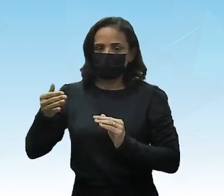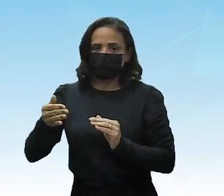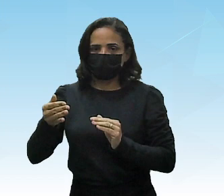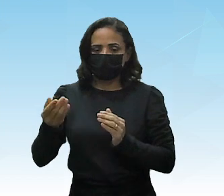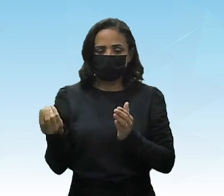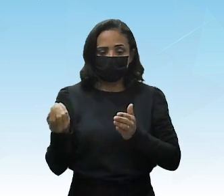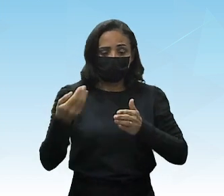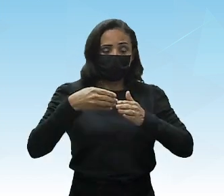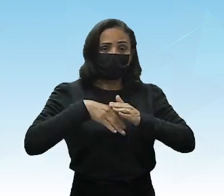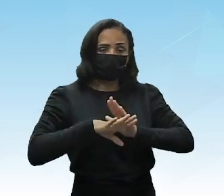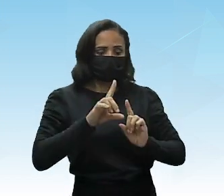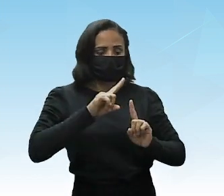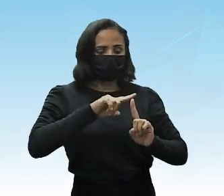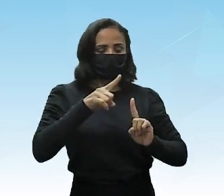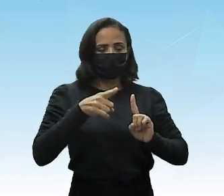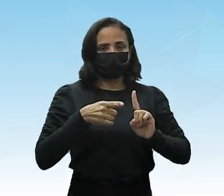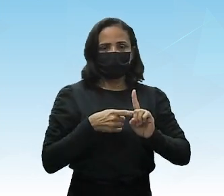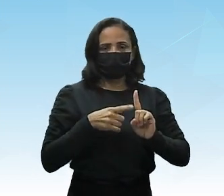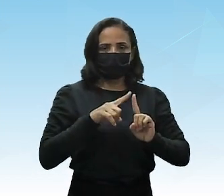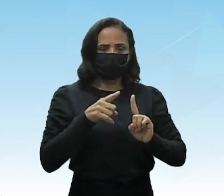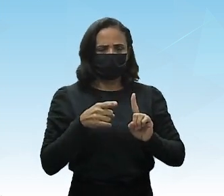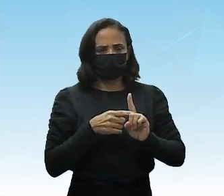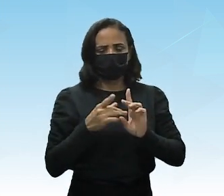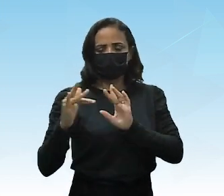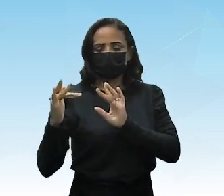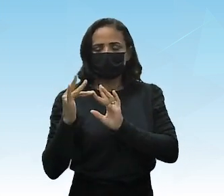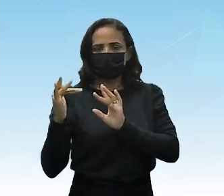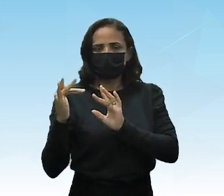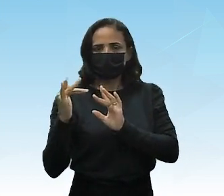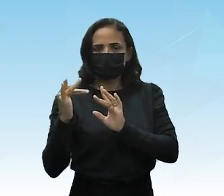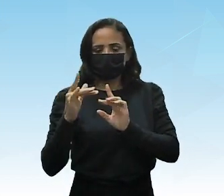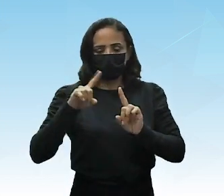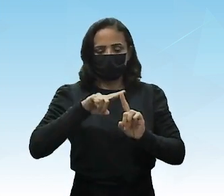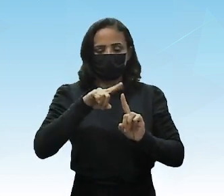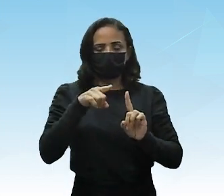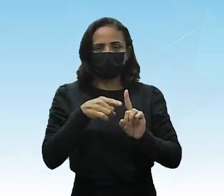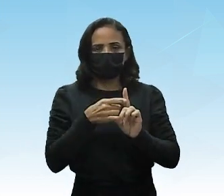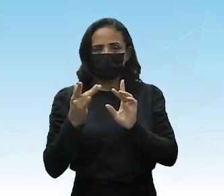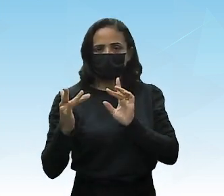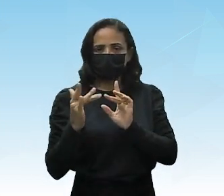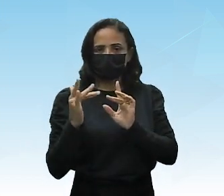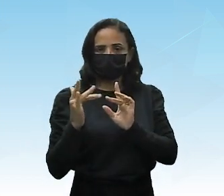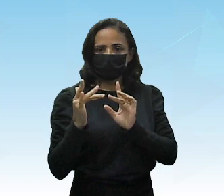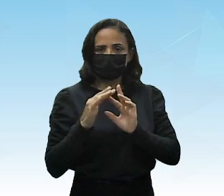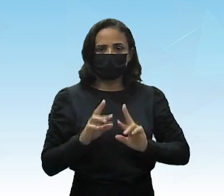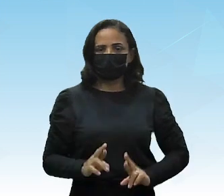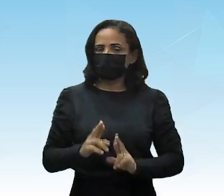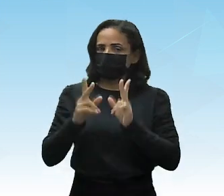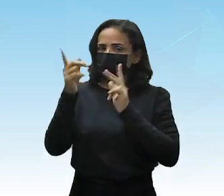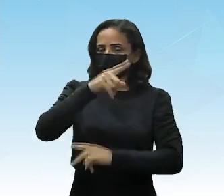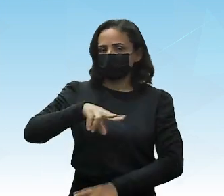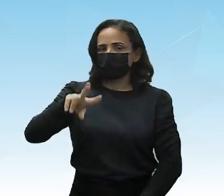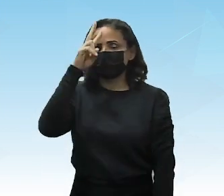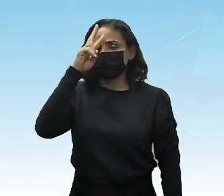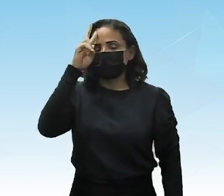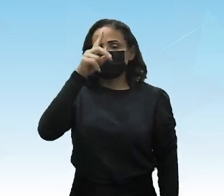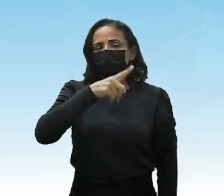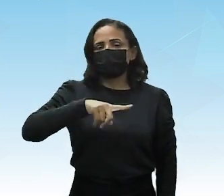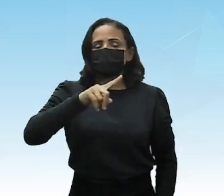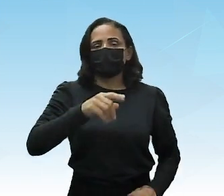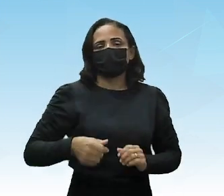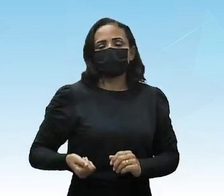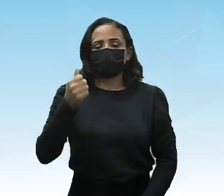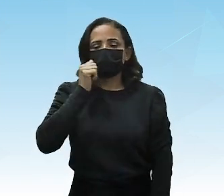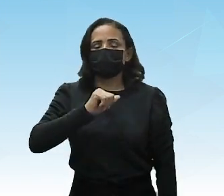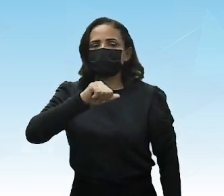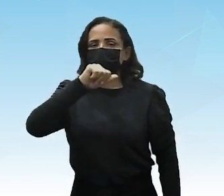transplacentária. Não precisa misturar sangue. A proteína vai passar para o corpo do feto por difusão. Lembrem que a danada da mamãe